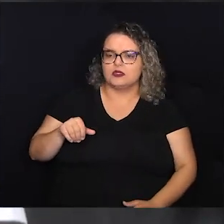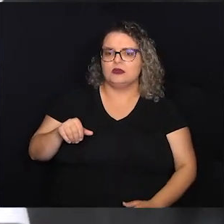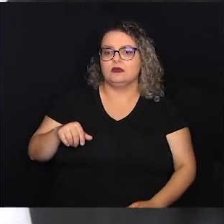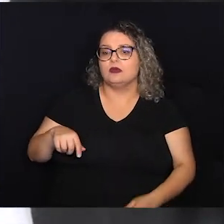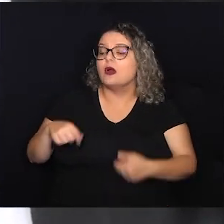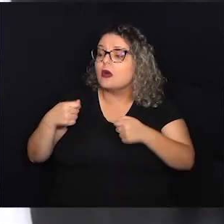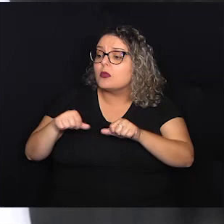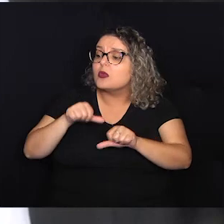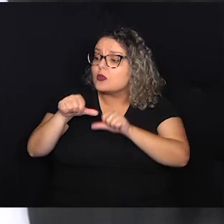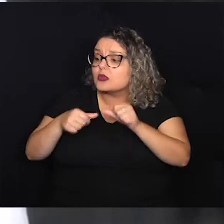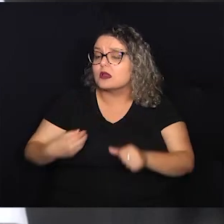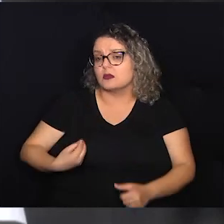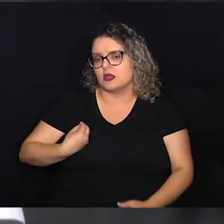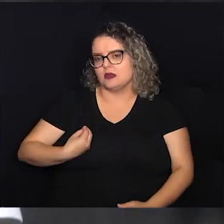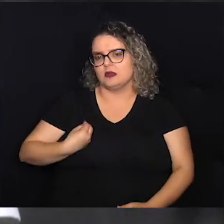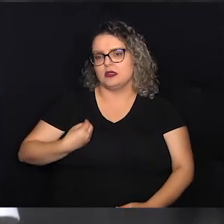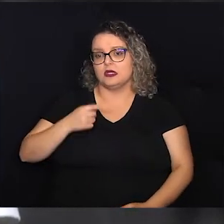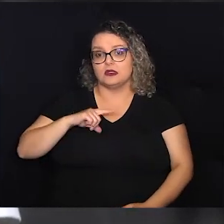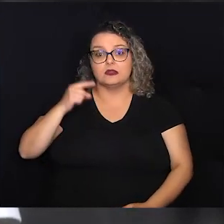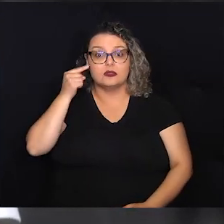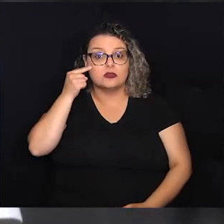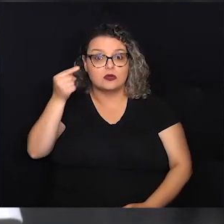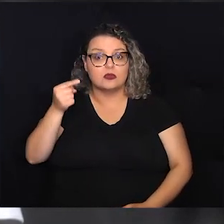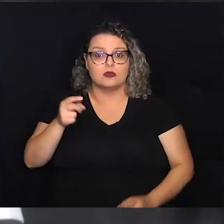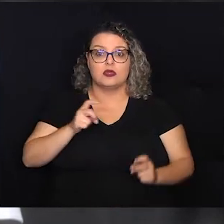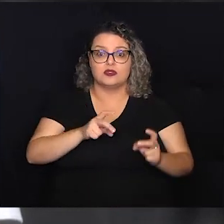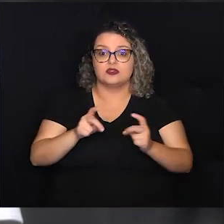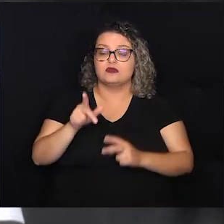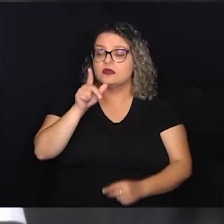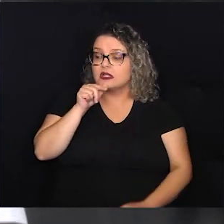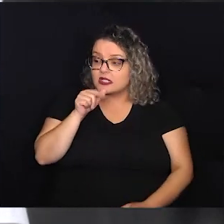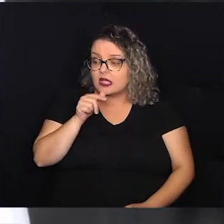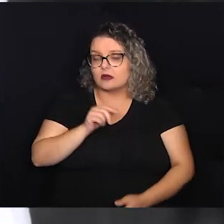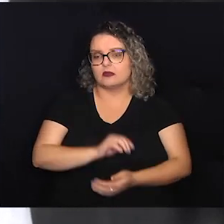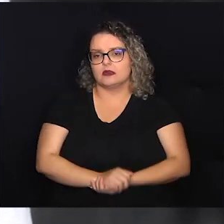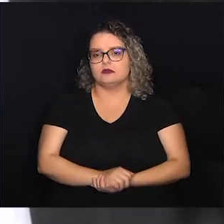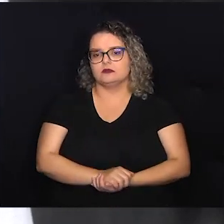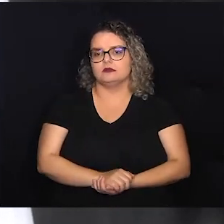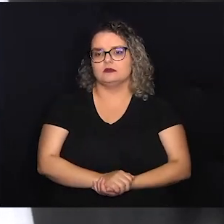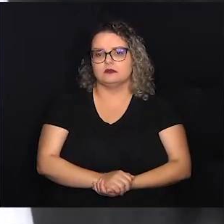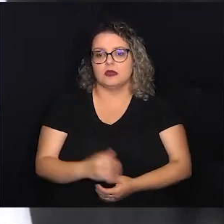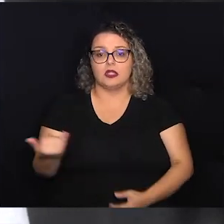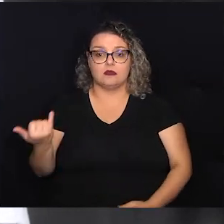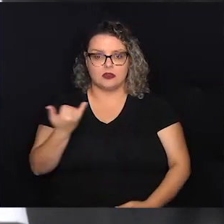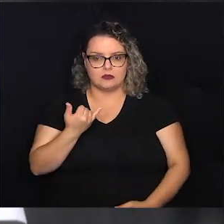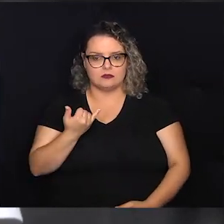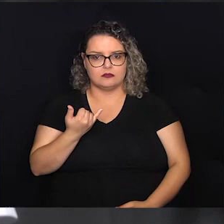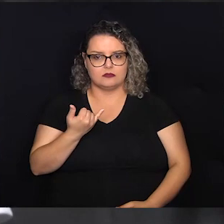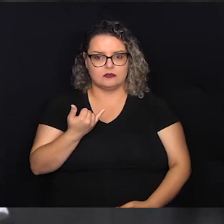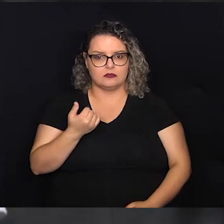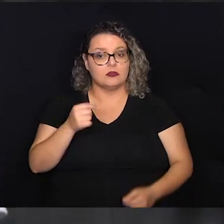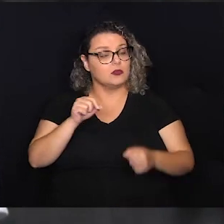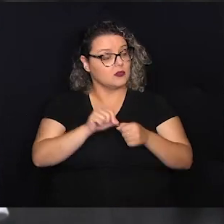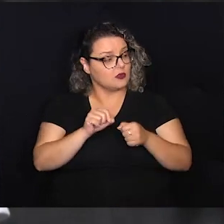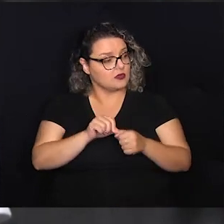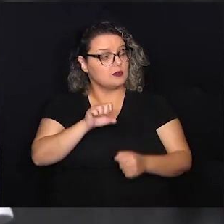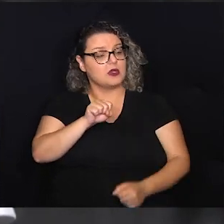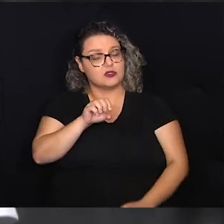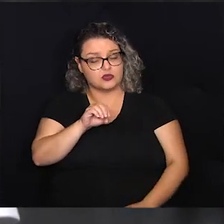da Bíblia do que esse rapaz. E chamei ele, falei, olha, eu preciso mudar a minha vida, eu estou com a ideia de vender